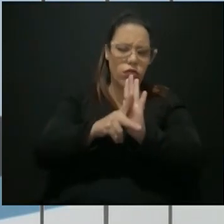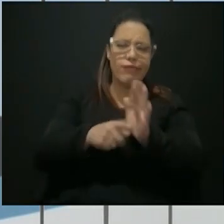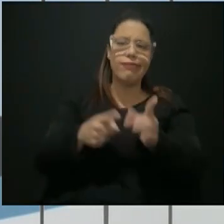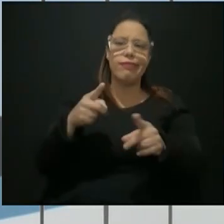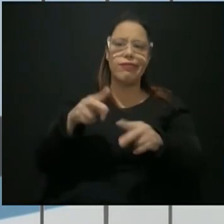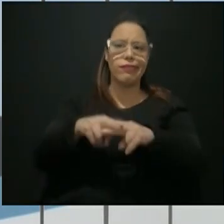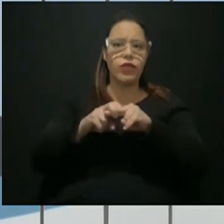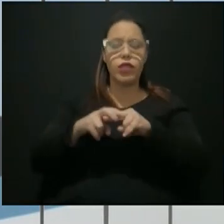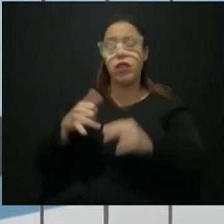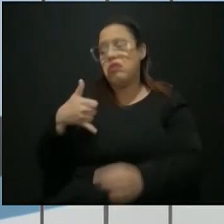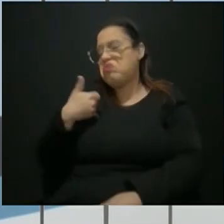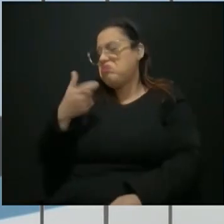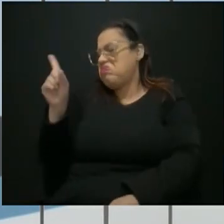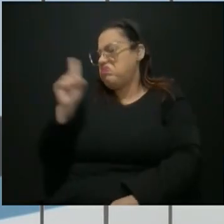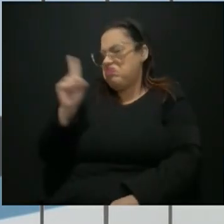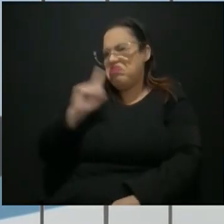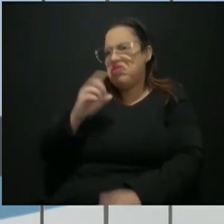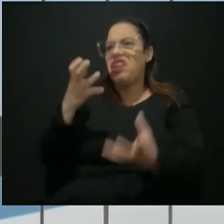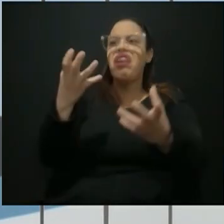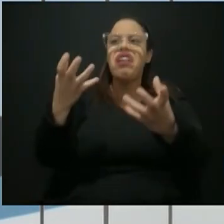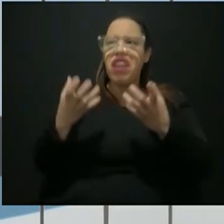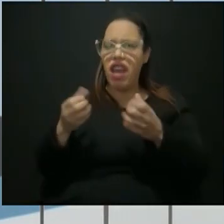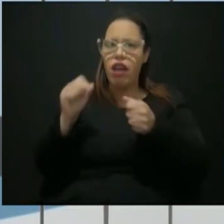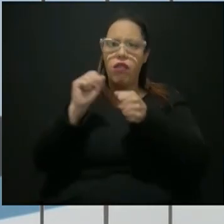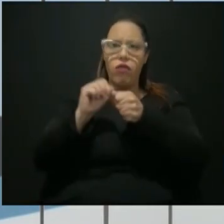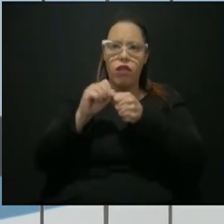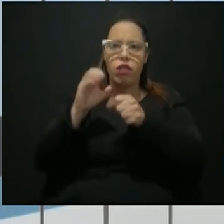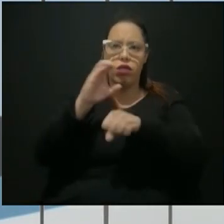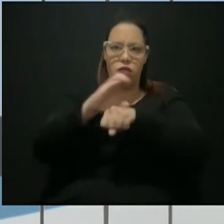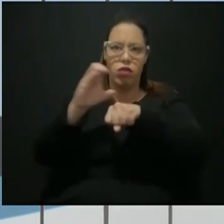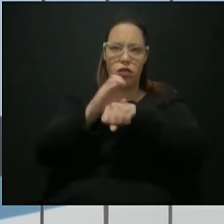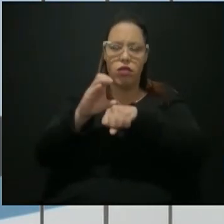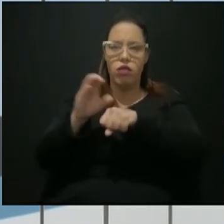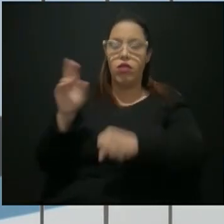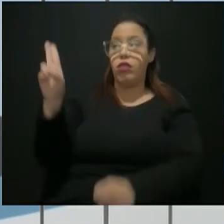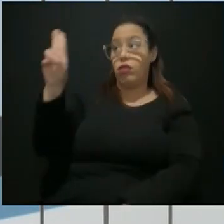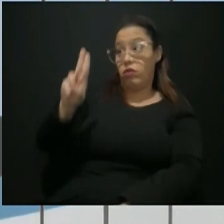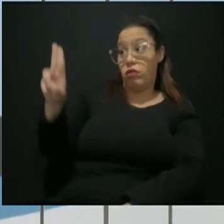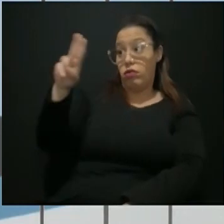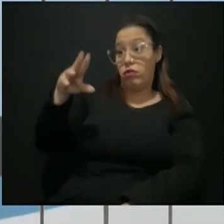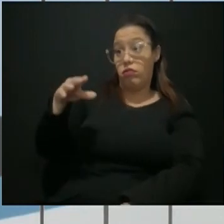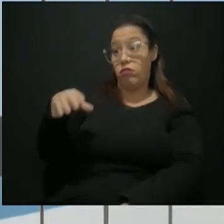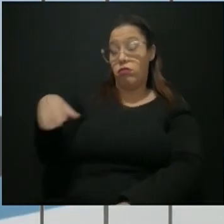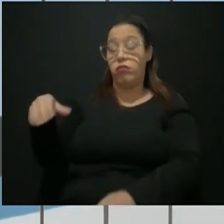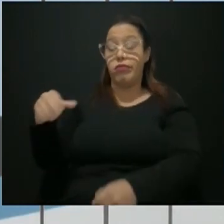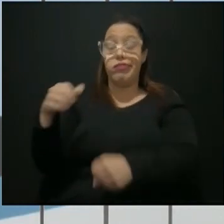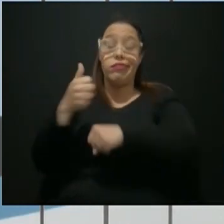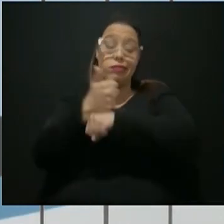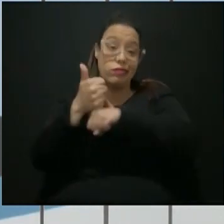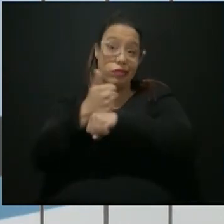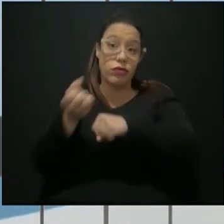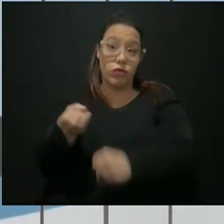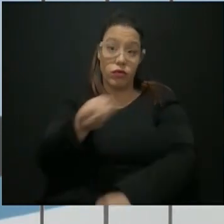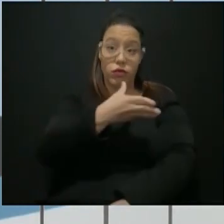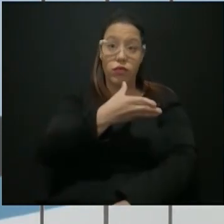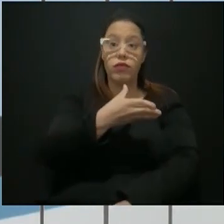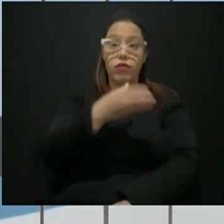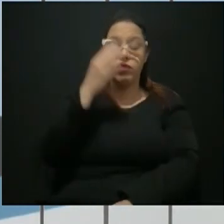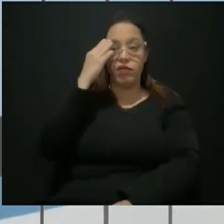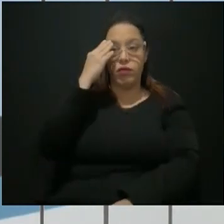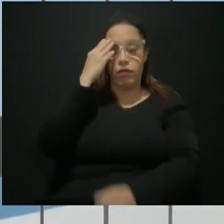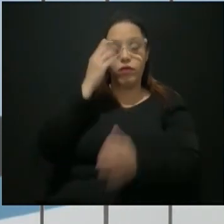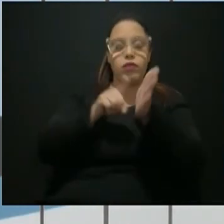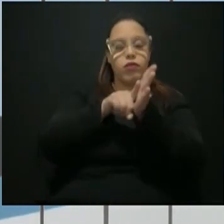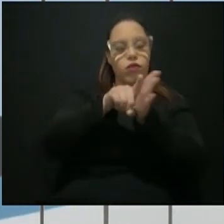idade. Se eu quero fazer um curso superior, se eu quero aprender uma nova profissão, inclusive também tem alguns estudos que mostram, né, que